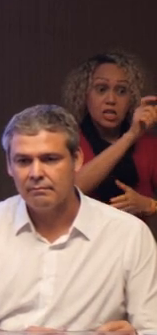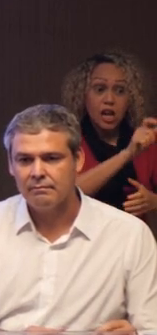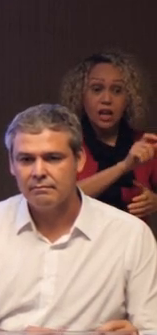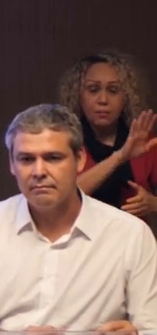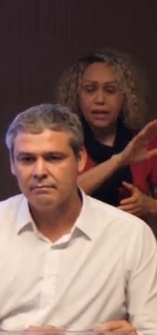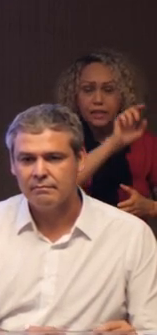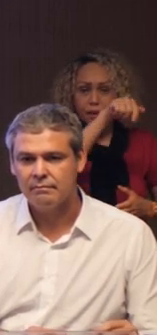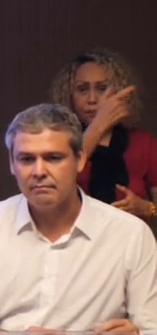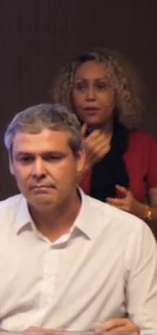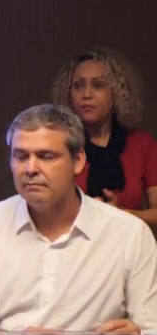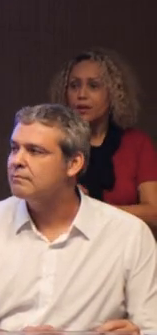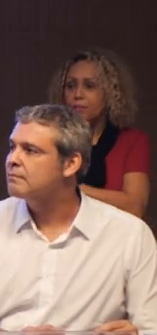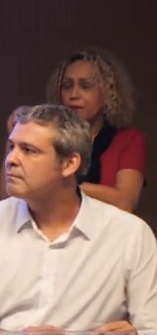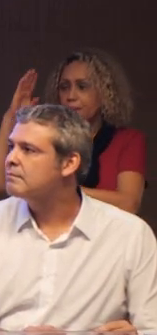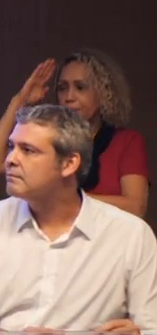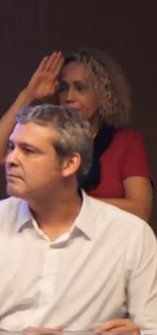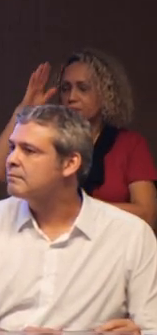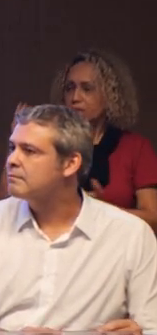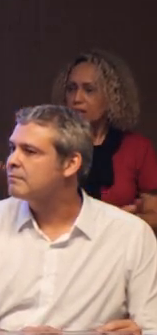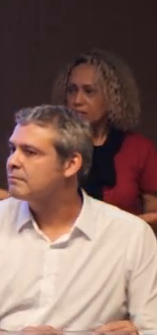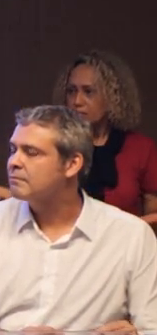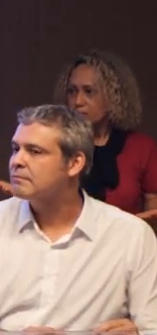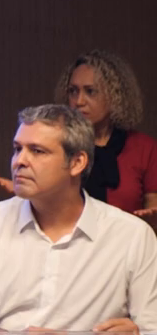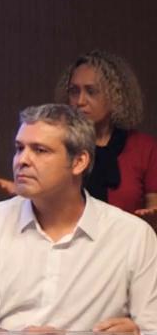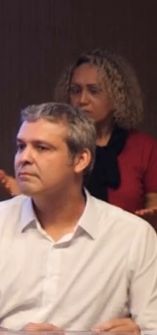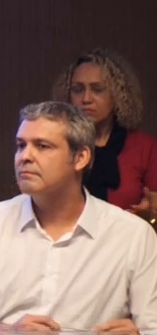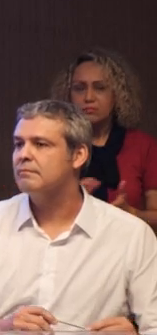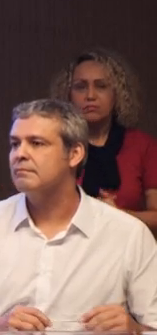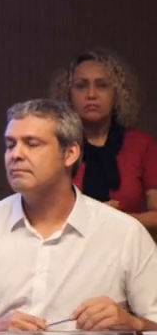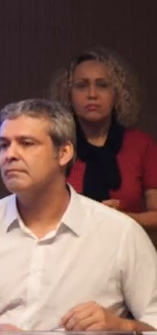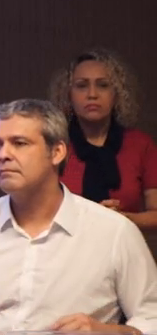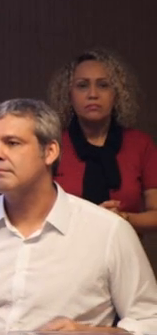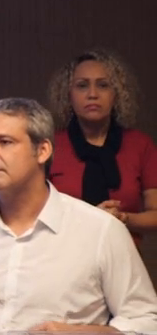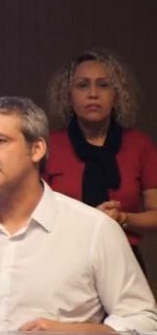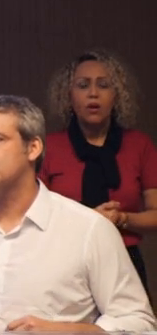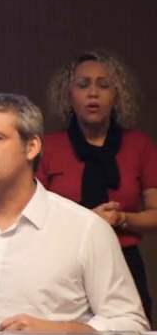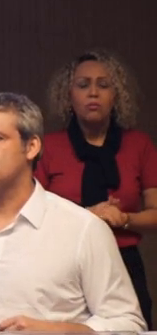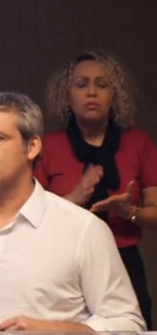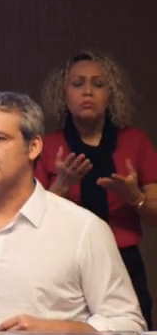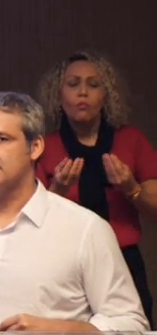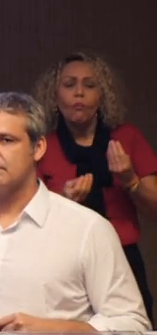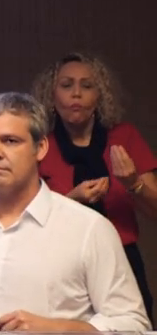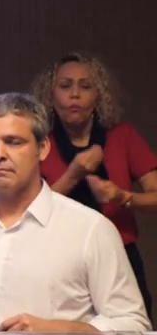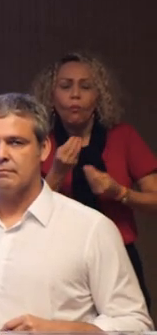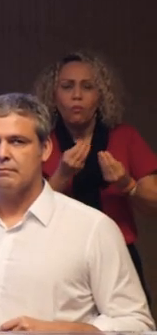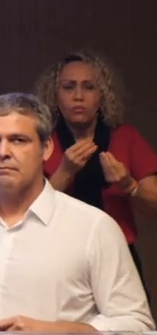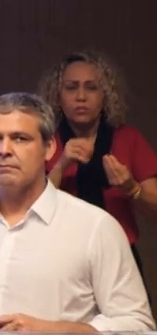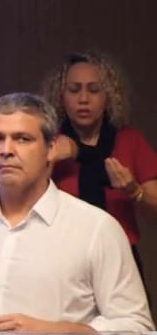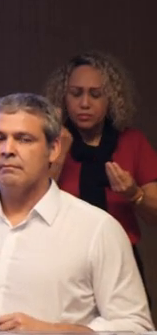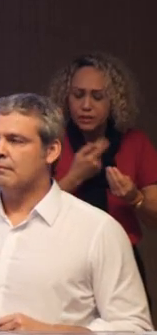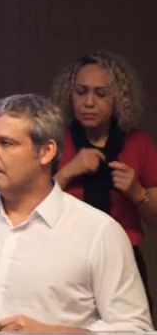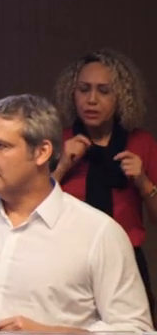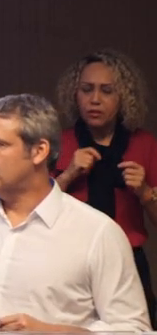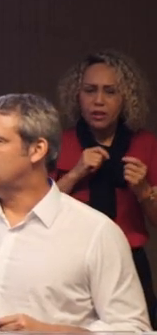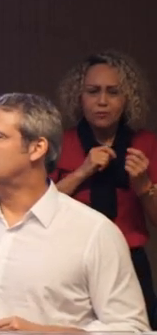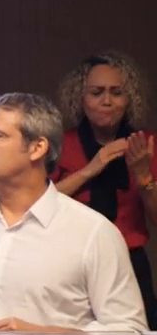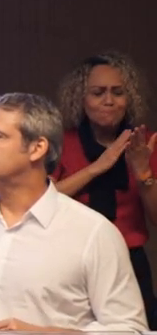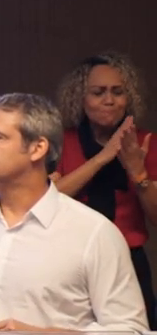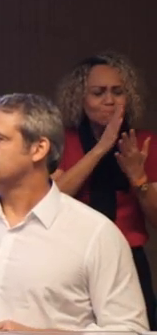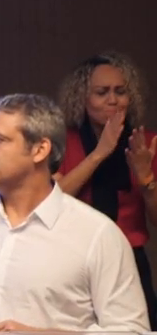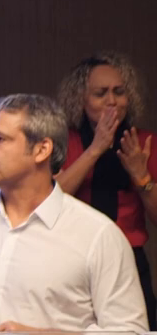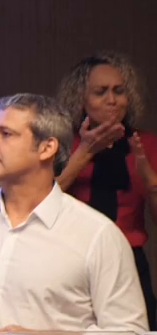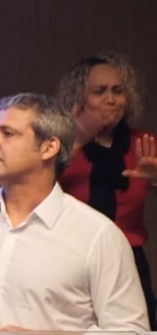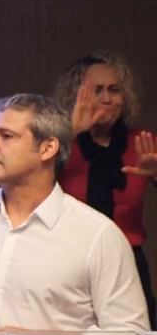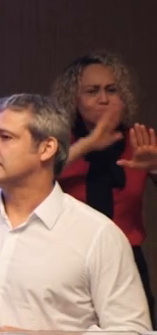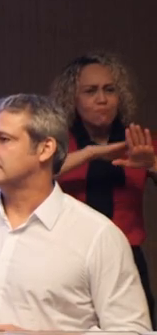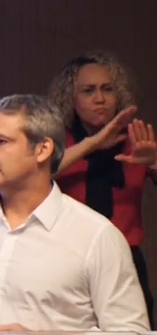construção raiz de programa de governo, uma construção que tenha princípio ideológico e que a gente possa estar